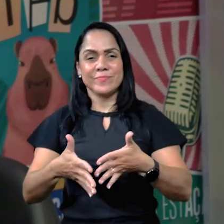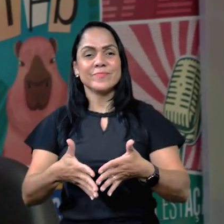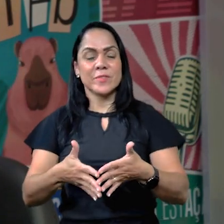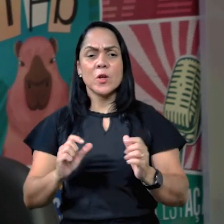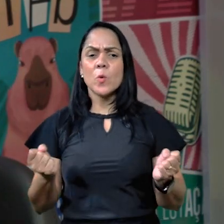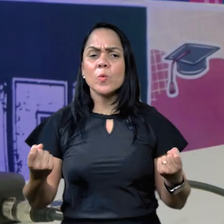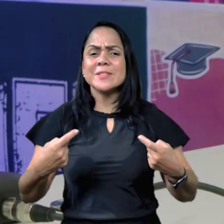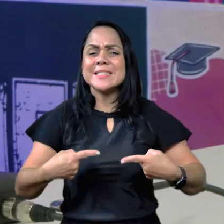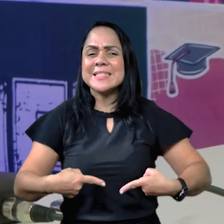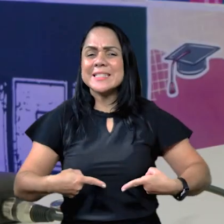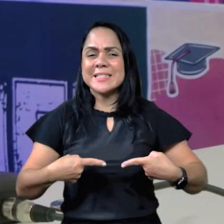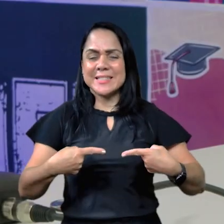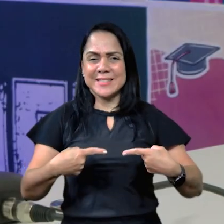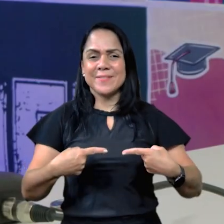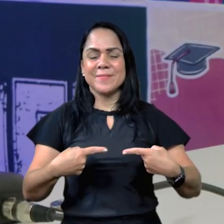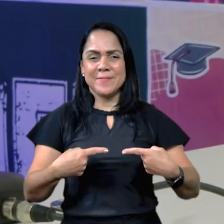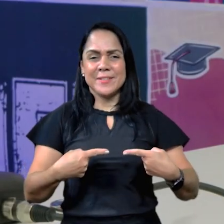maior desafio